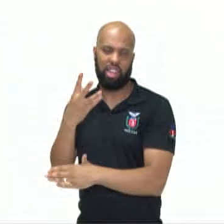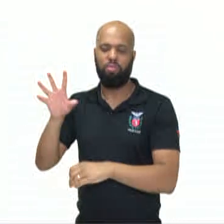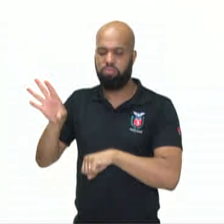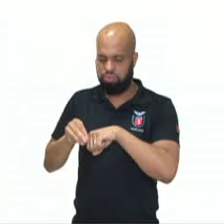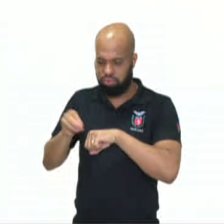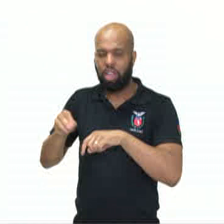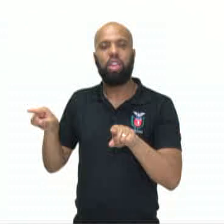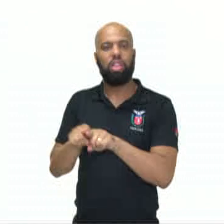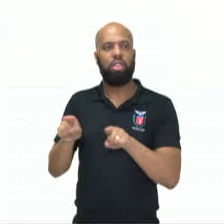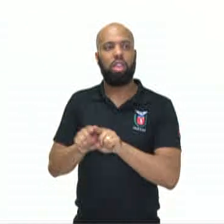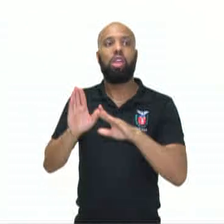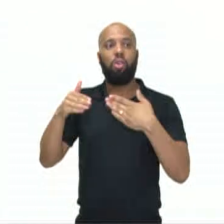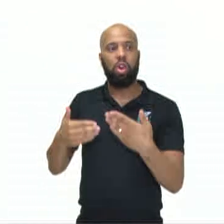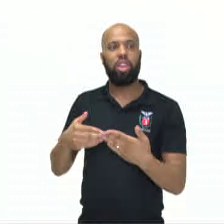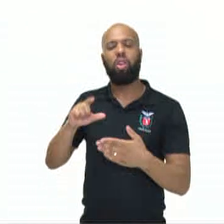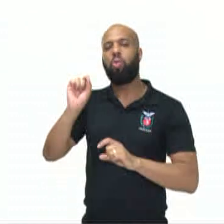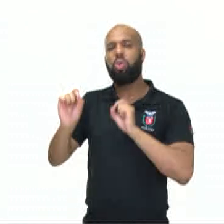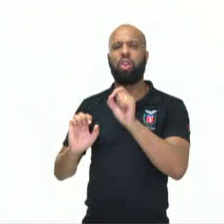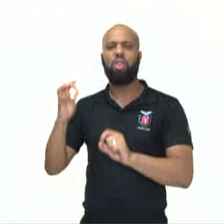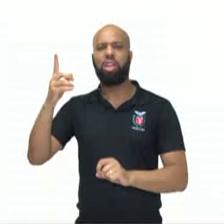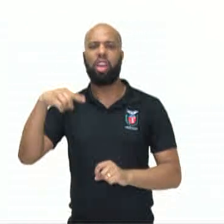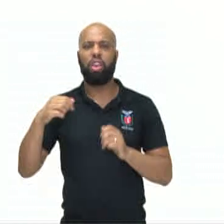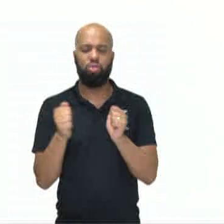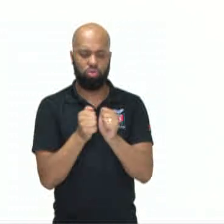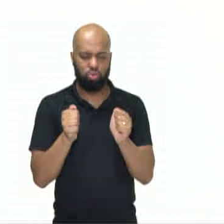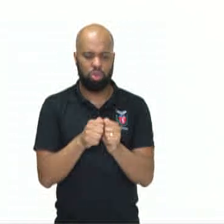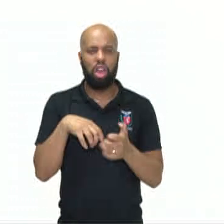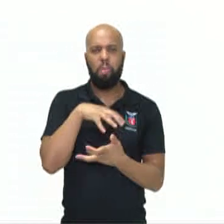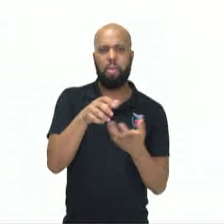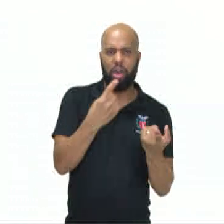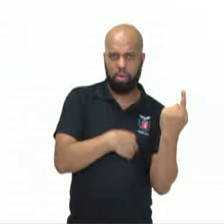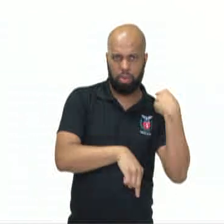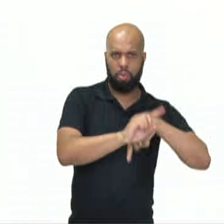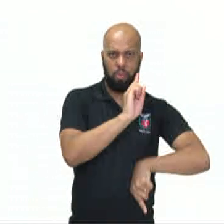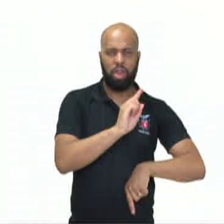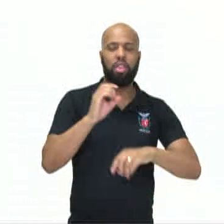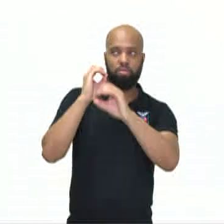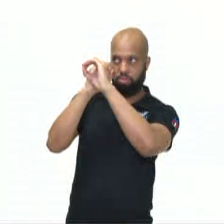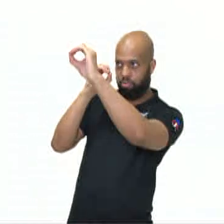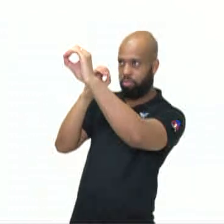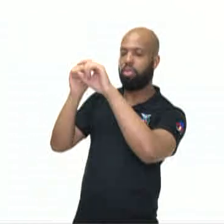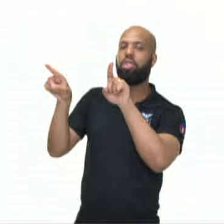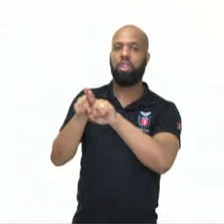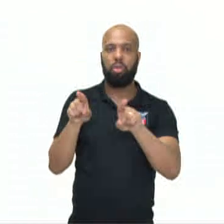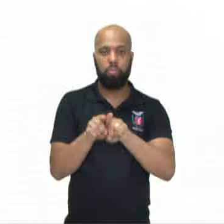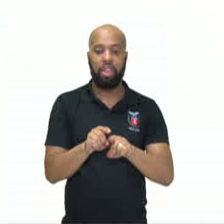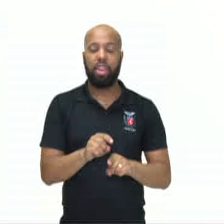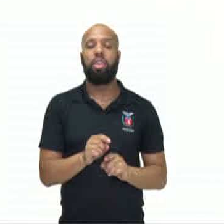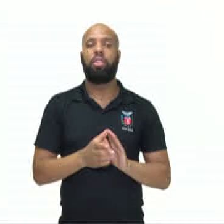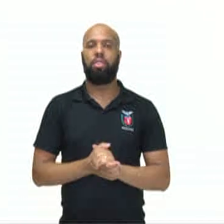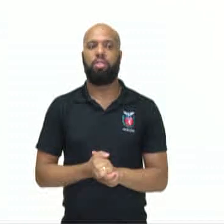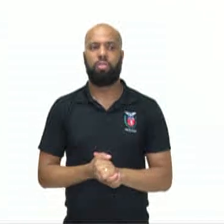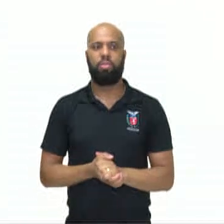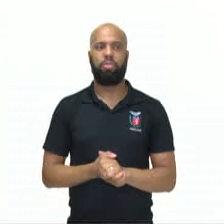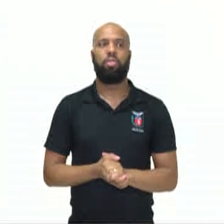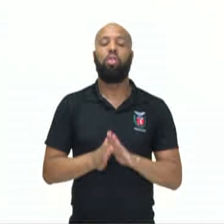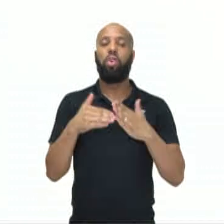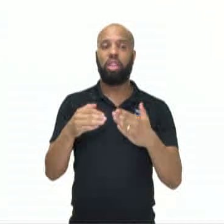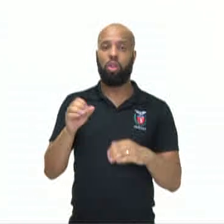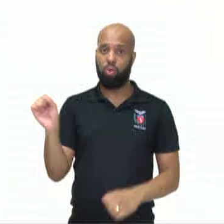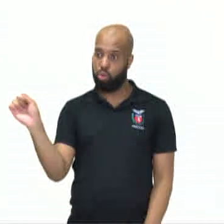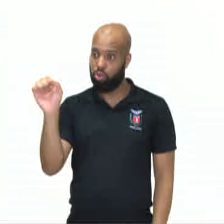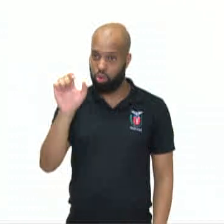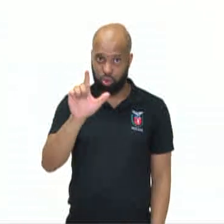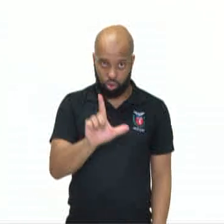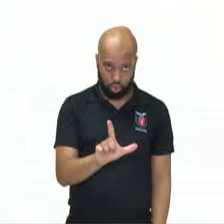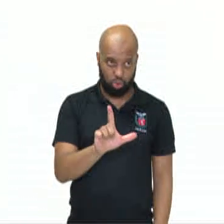conhecimento. A exemplo do que ocorreu na Revolução Copernicana na astronomia empreendida por Nicolau Copérnico, em que o Sol,